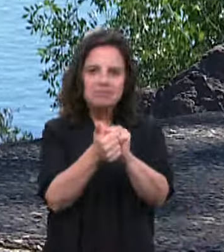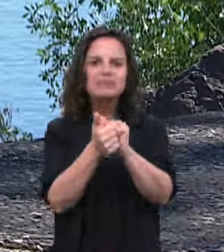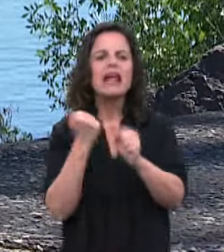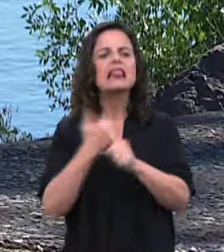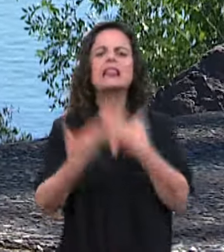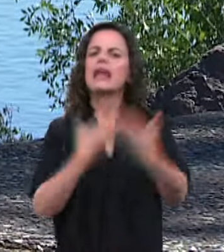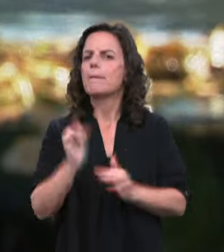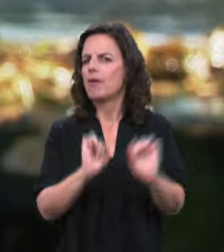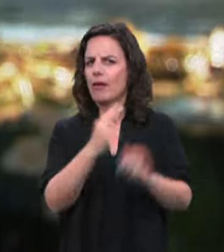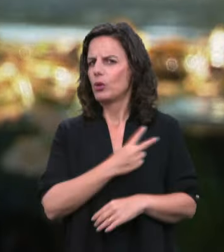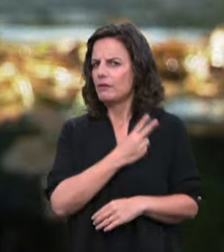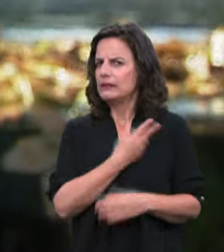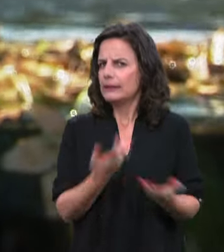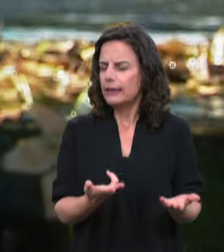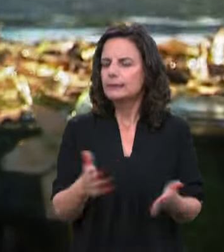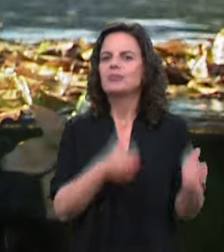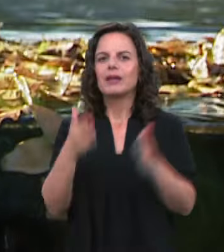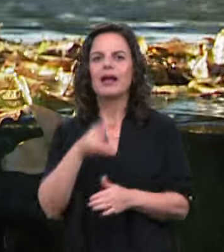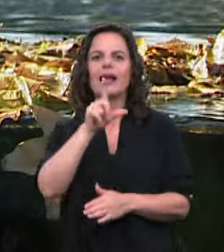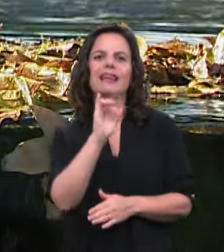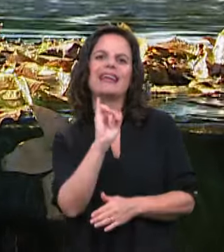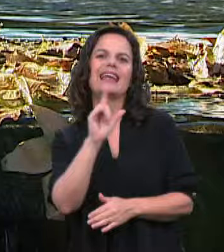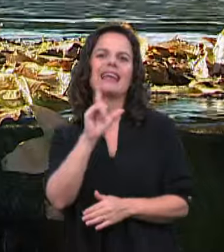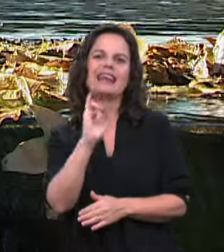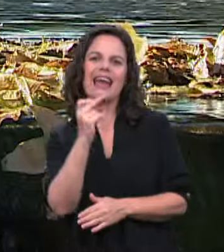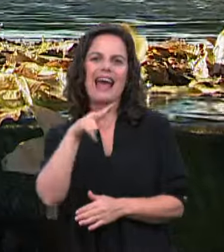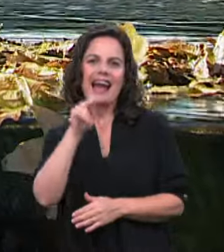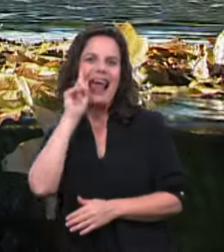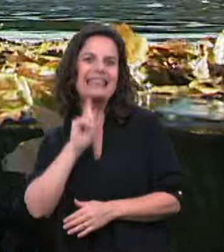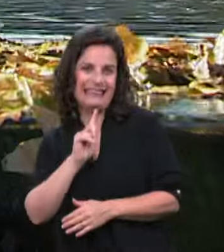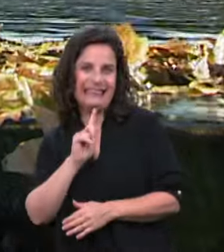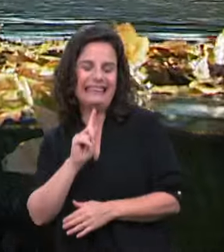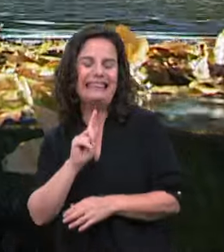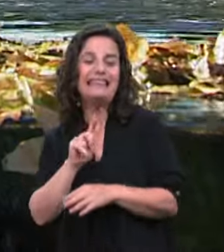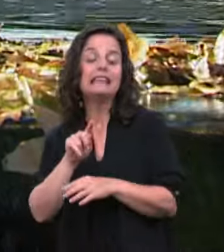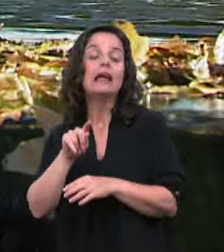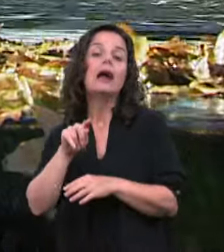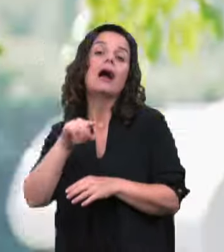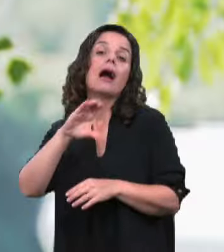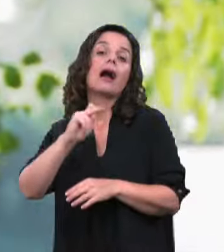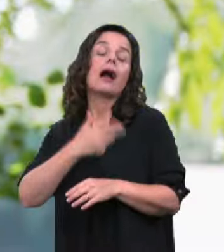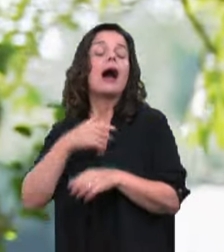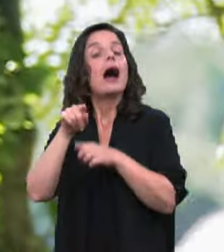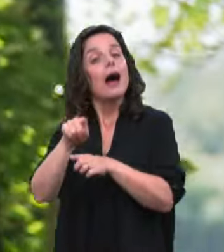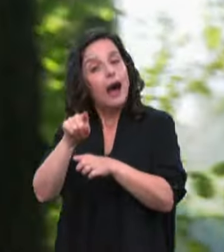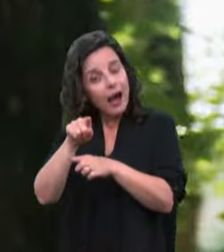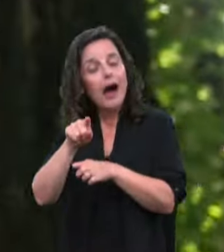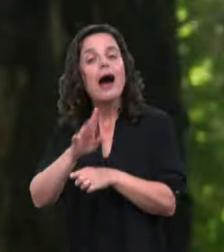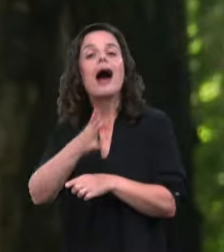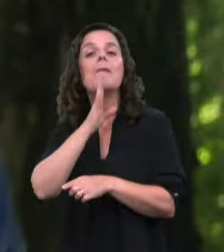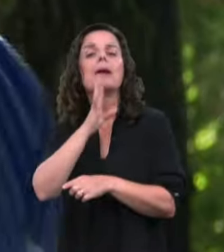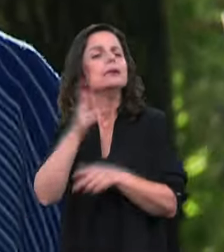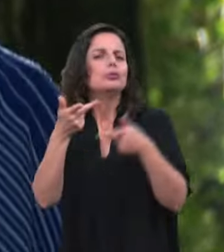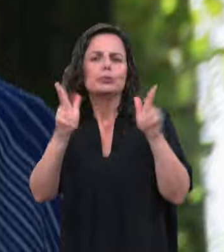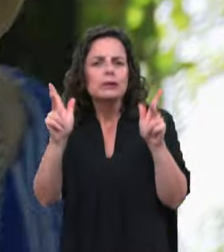da universidade. Depois também temos a Liliana no CLAD de Abrantes, que está sempre muito disponível à distância de